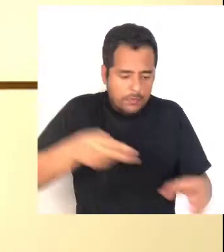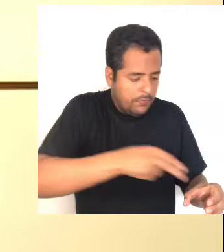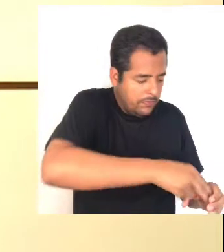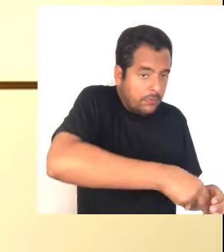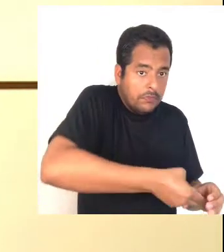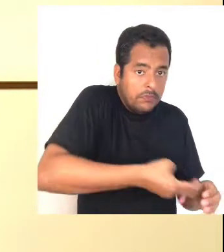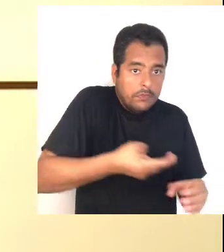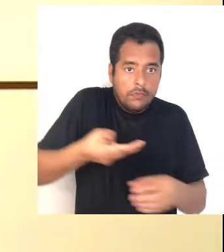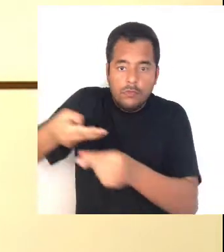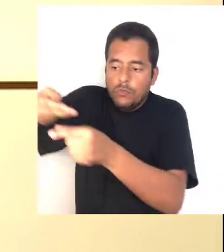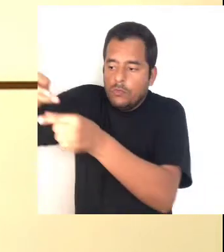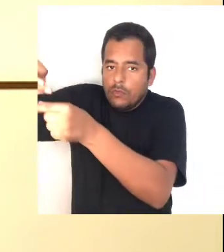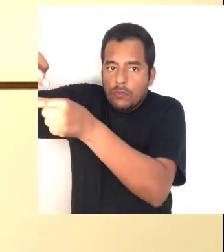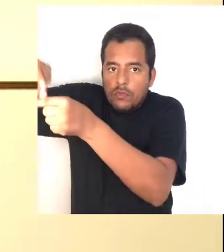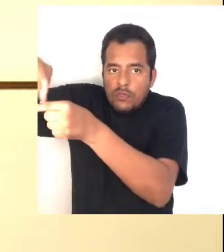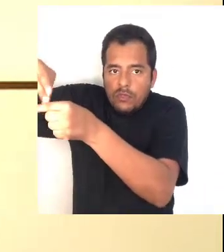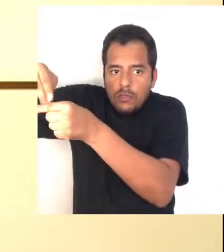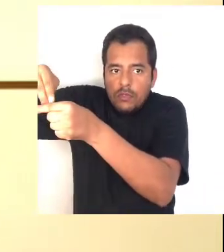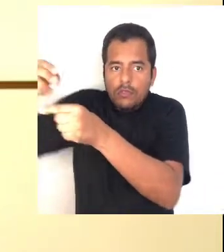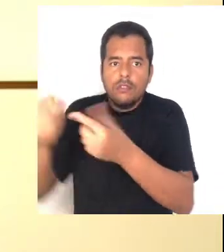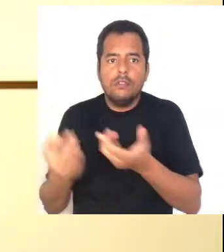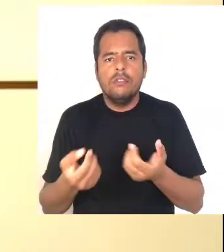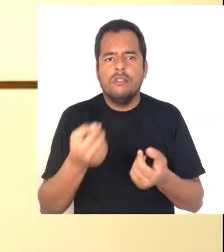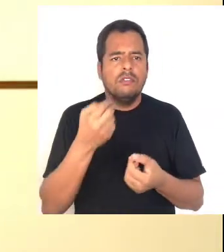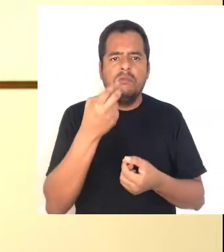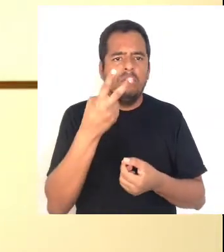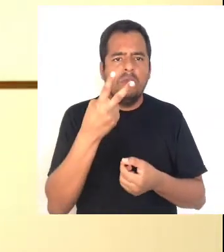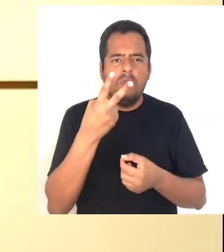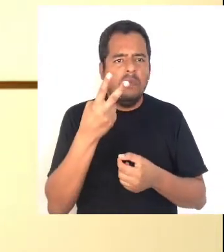colocar aqui, certo?